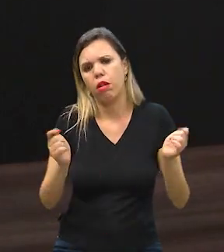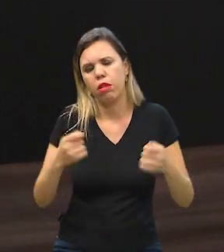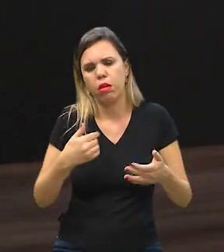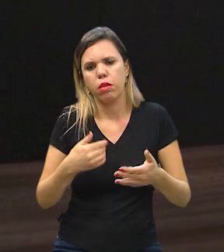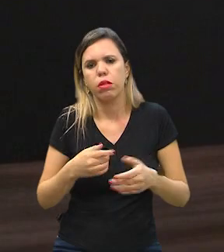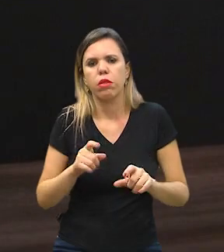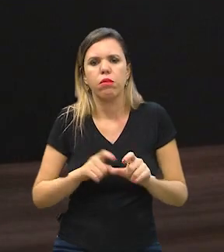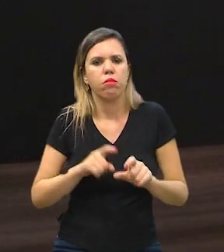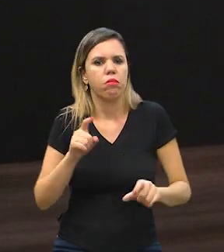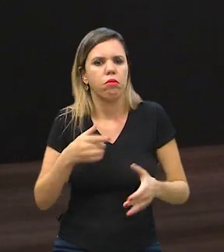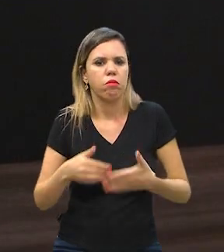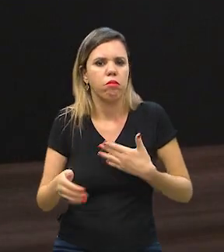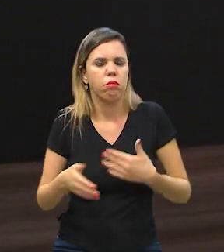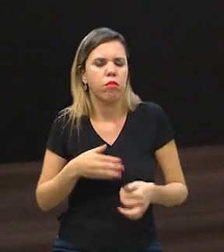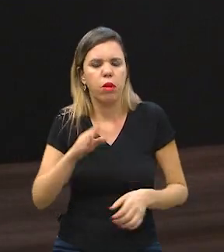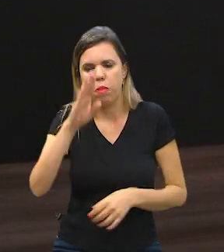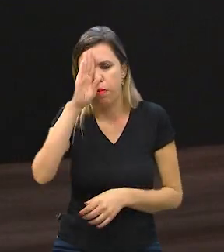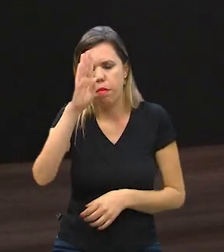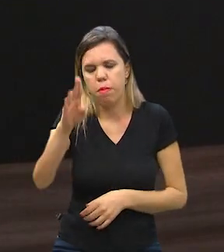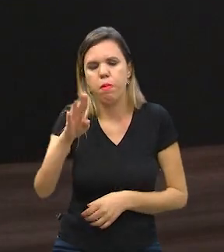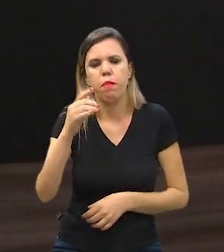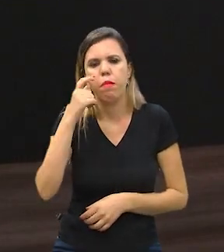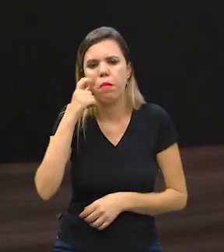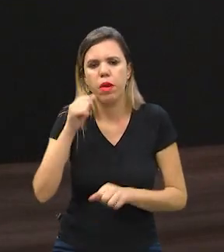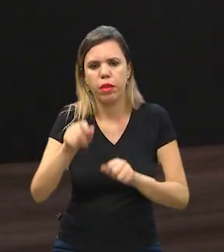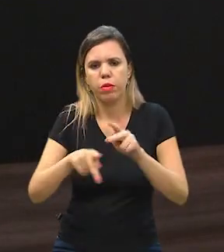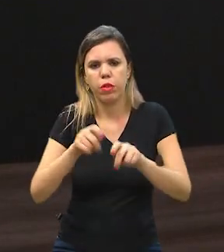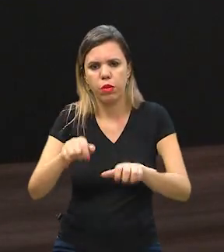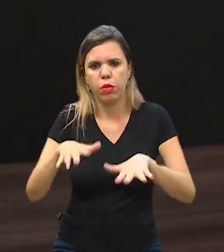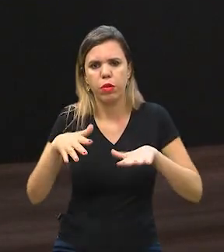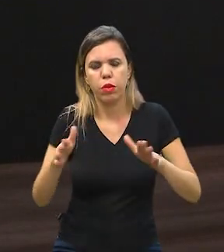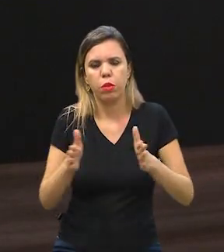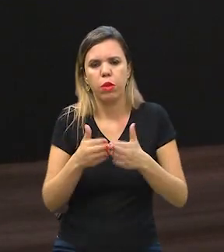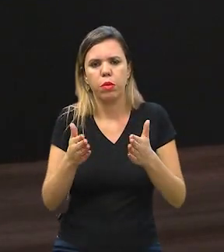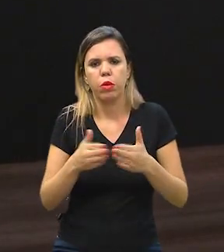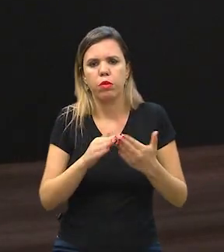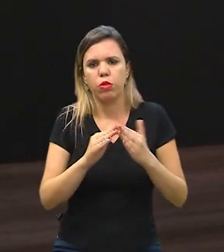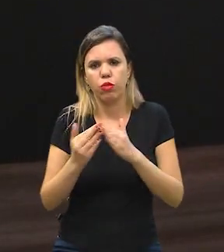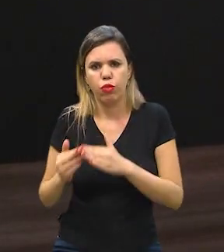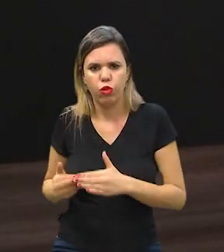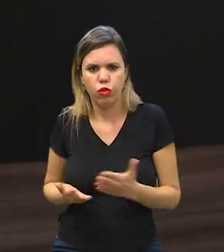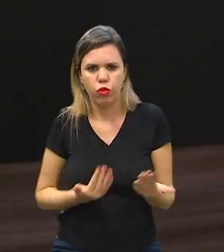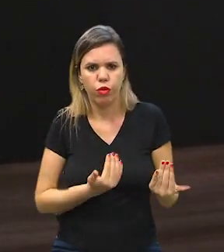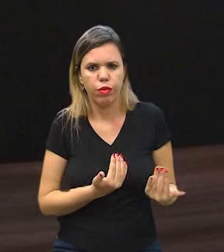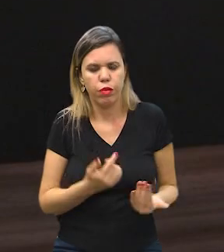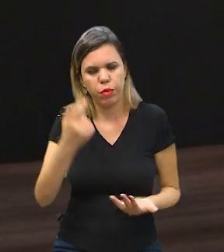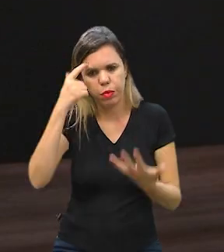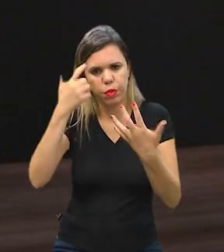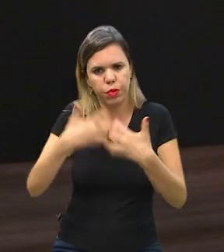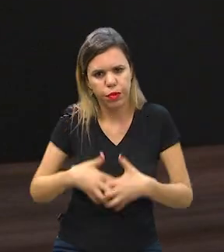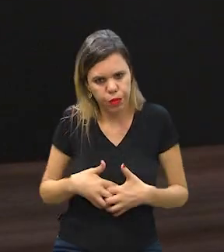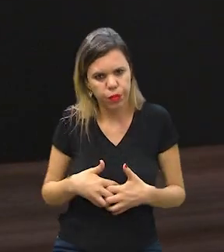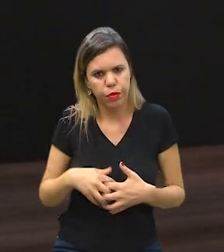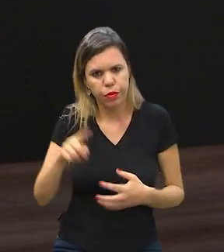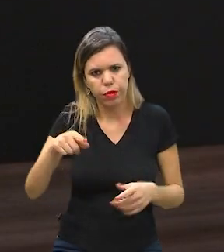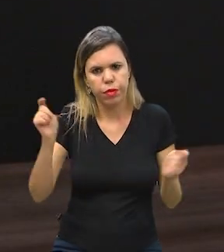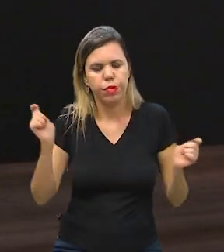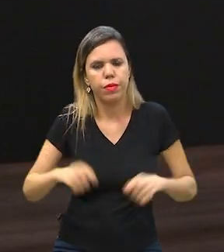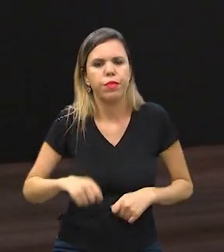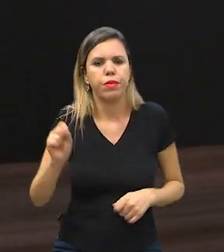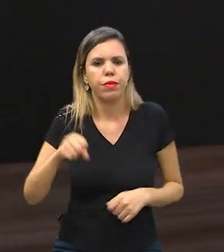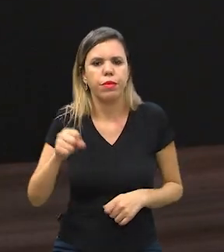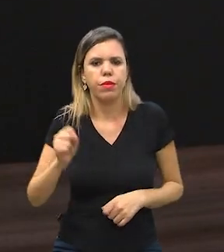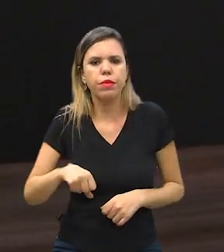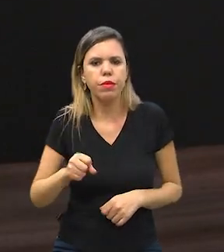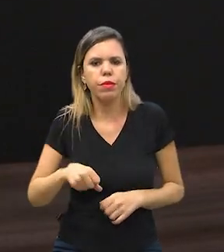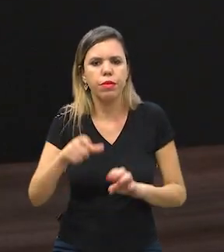para independente, né, principalmente para o público da periferia, para o jovem da periferia, pensar que é